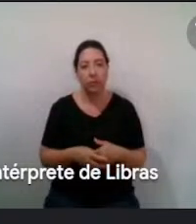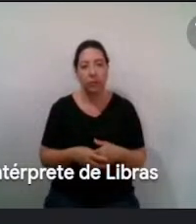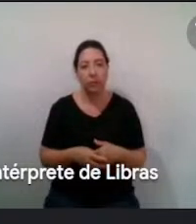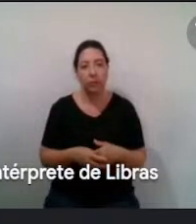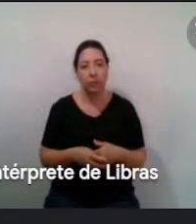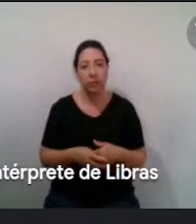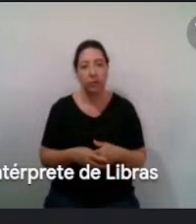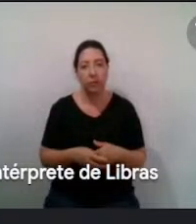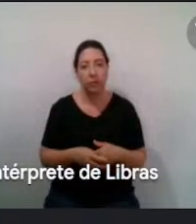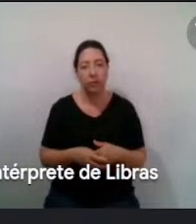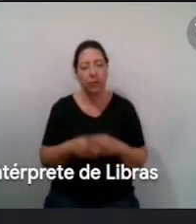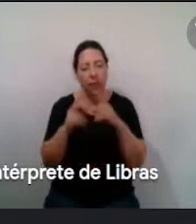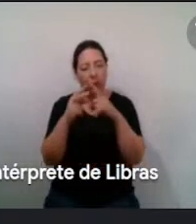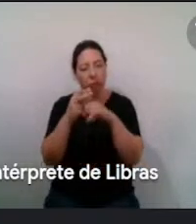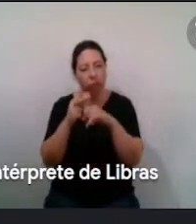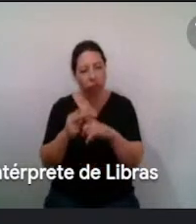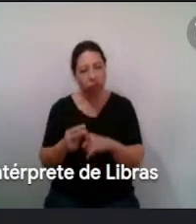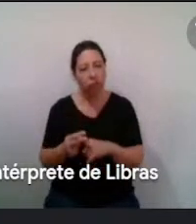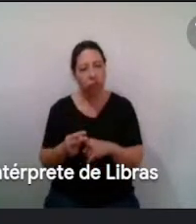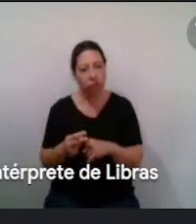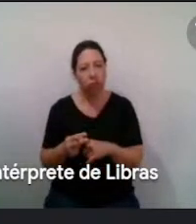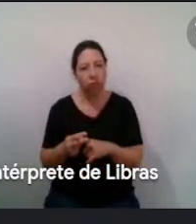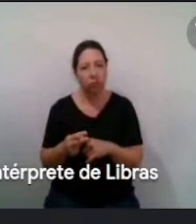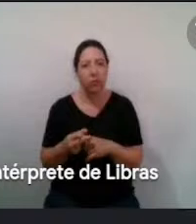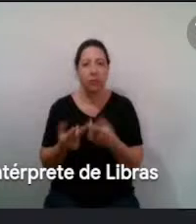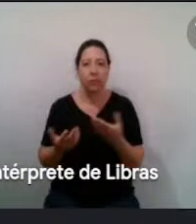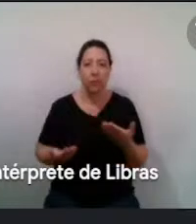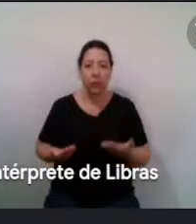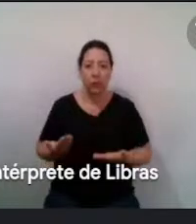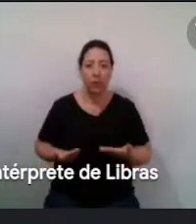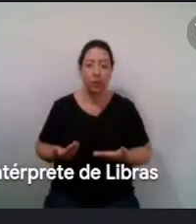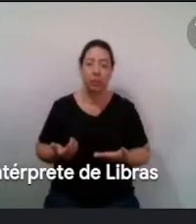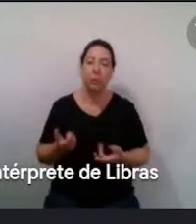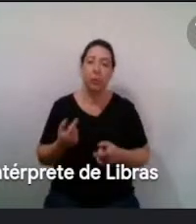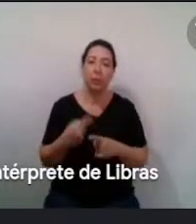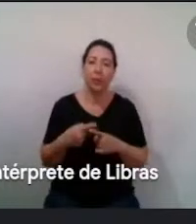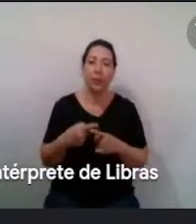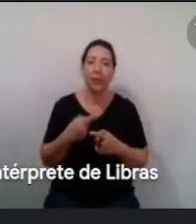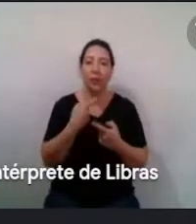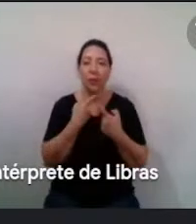fazemos esse reparo com relação a esse servidor que ele quis sair